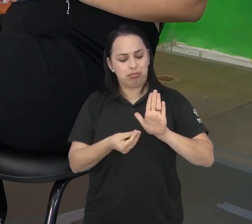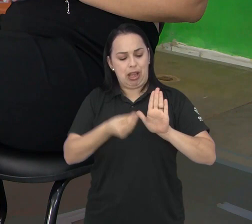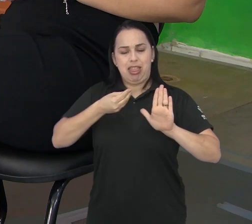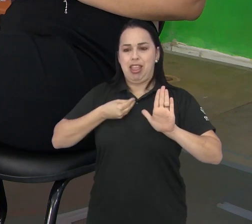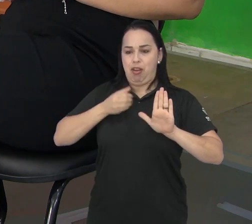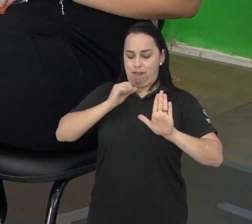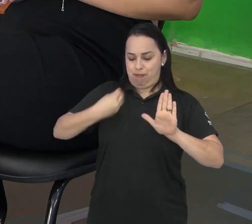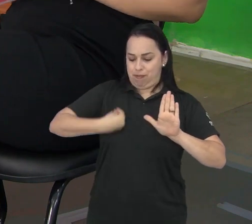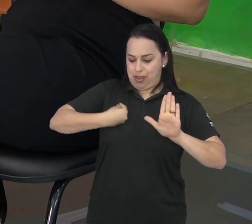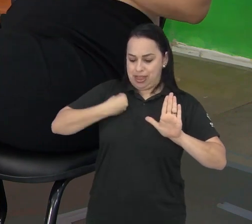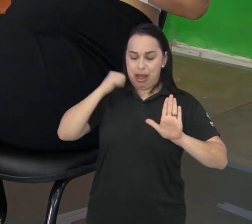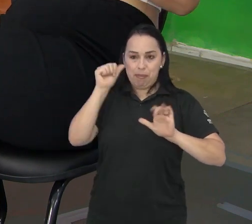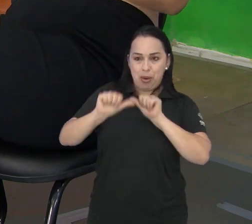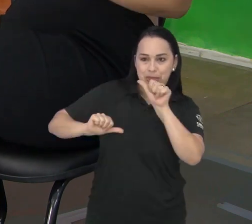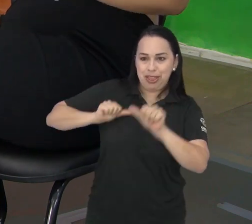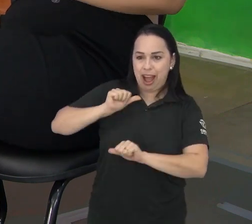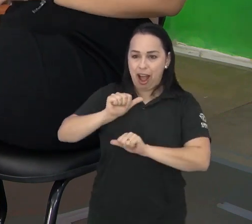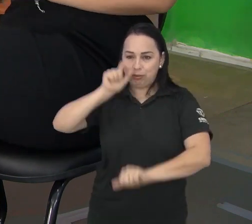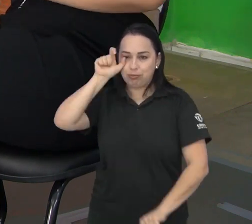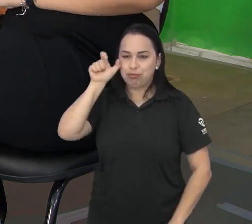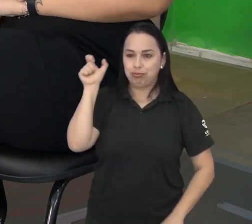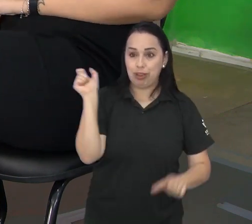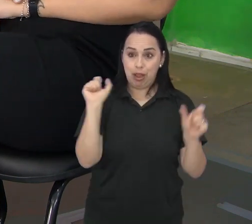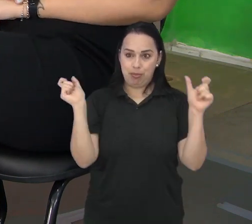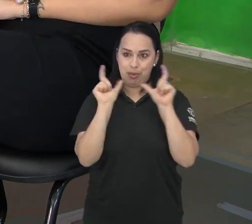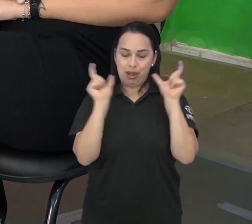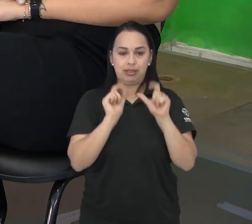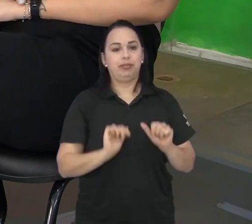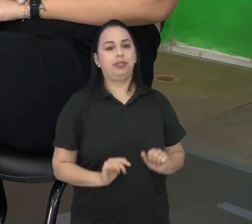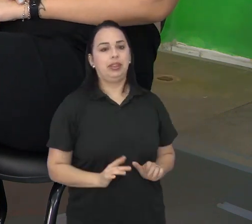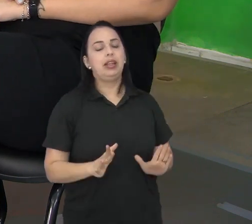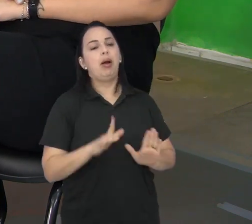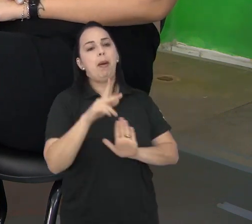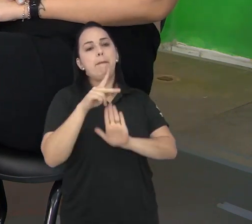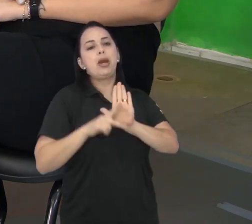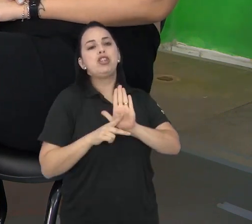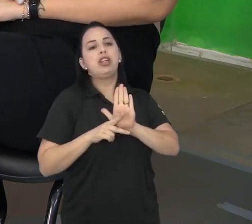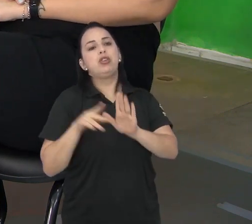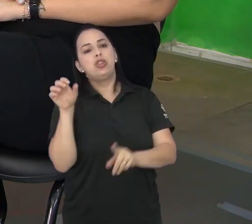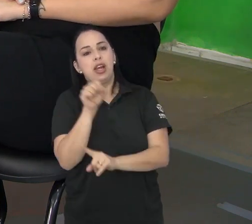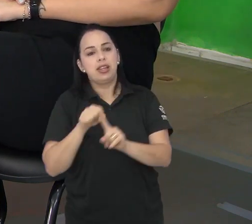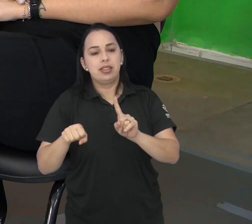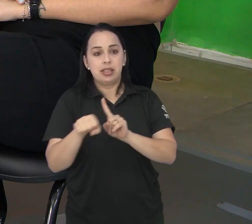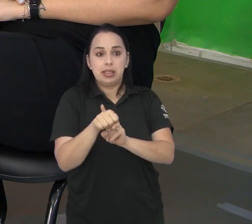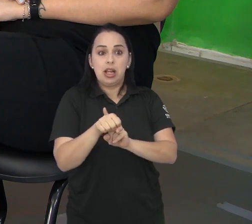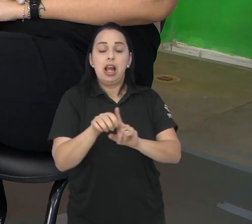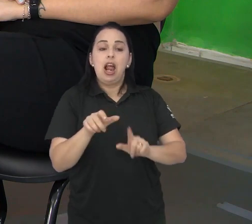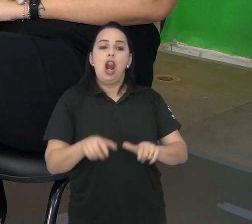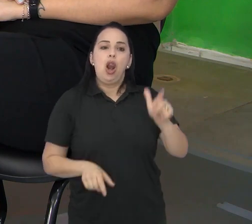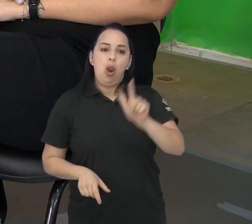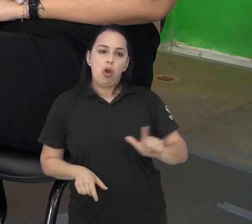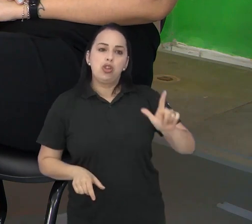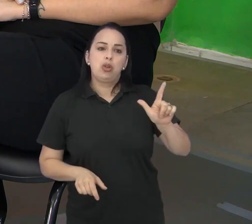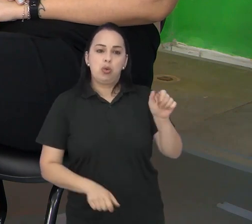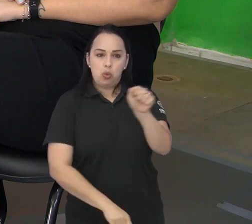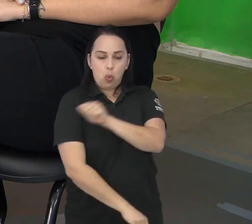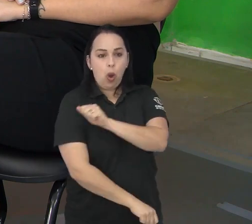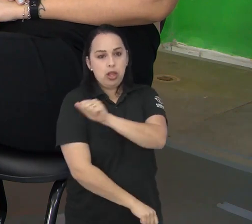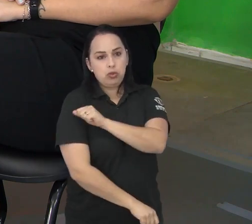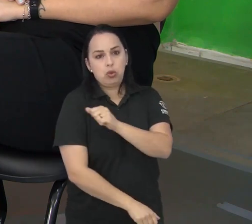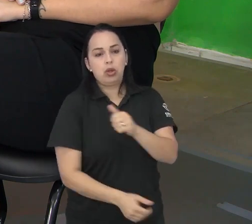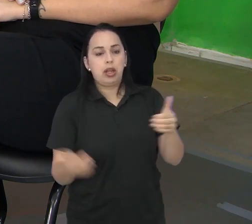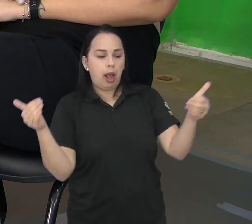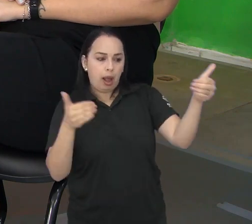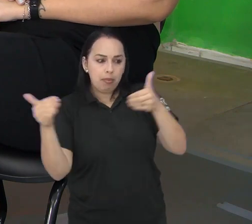mudou algo na sua vida? Ele te despertou alguma coisa, assim? Como é um projeto sociocultural, é claro, né? Muitos dos alunos, às vezes,